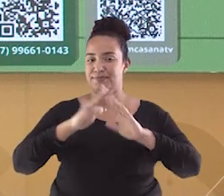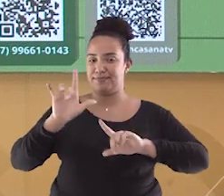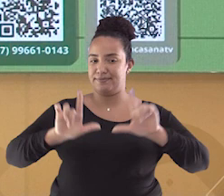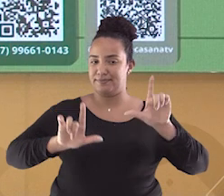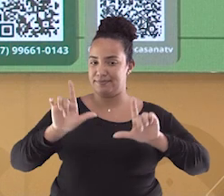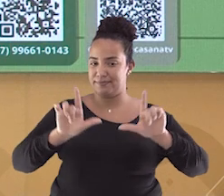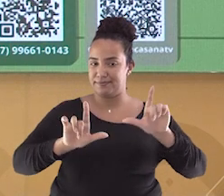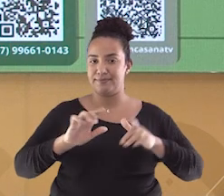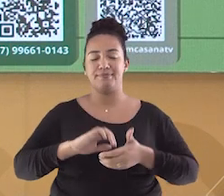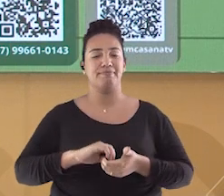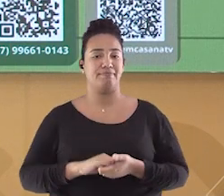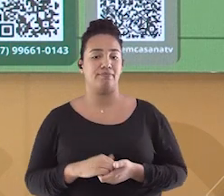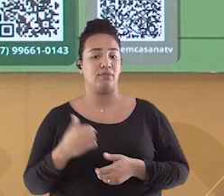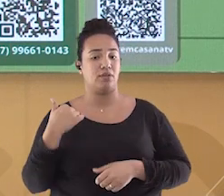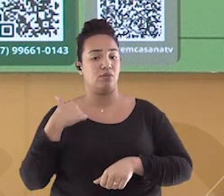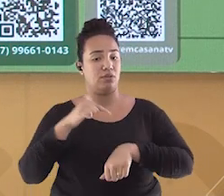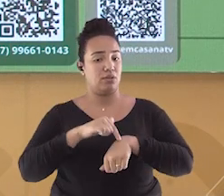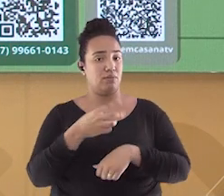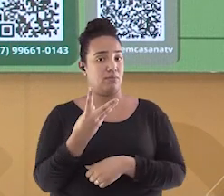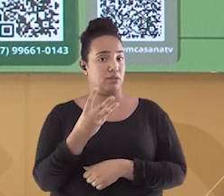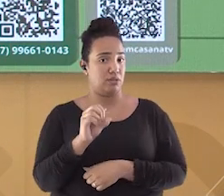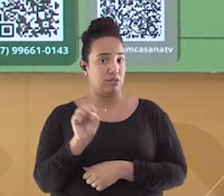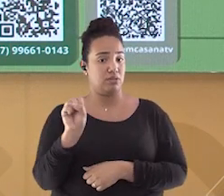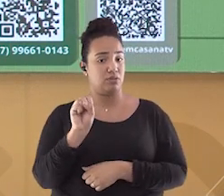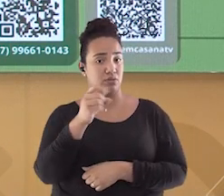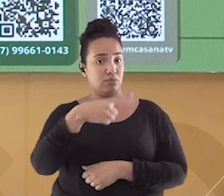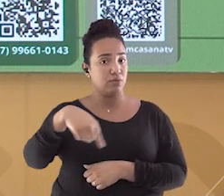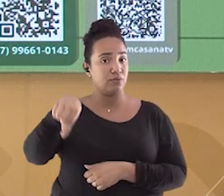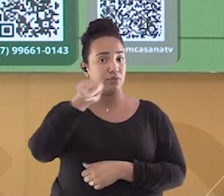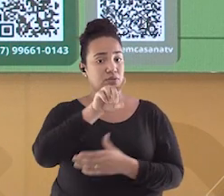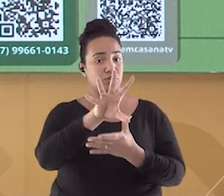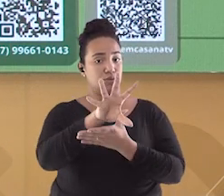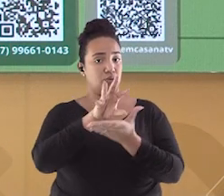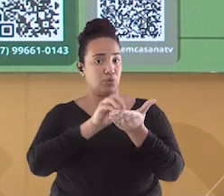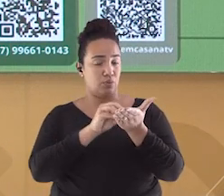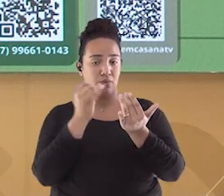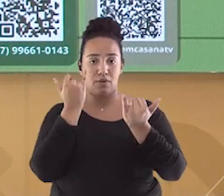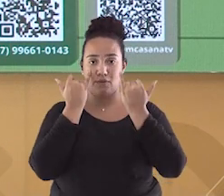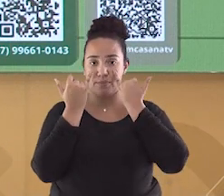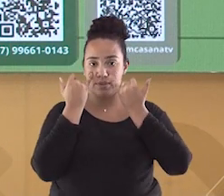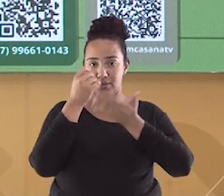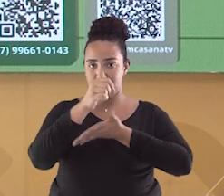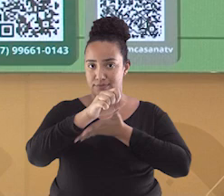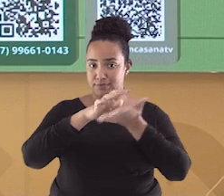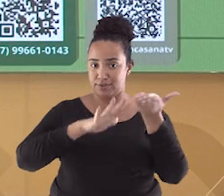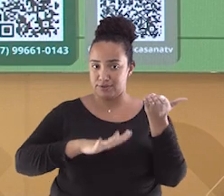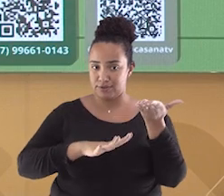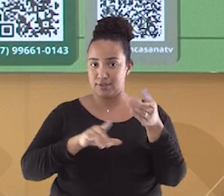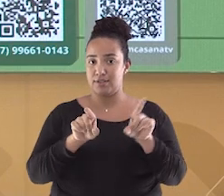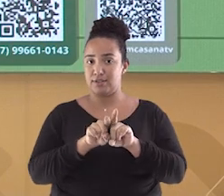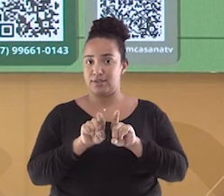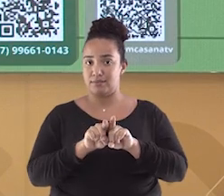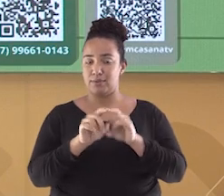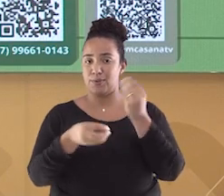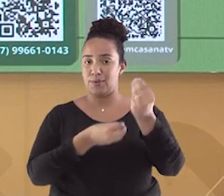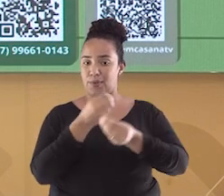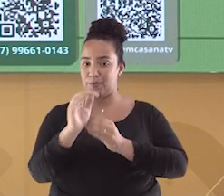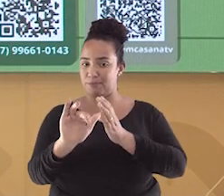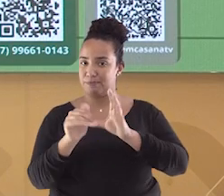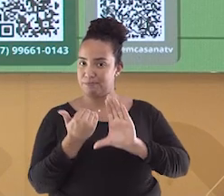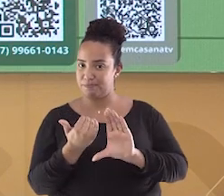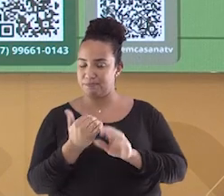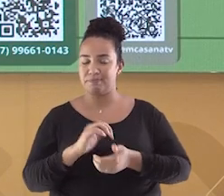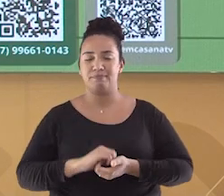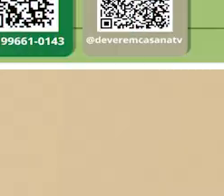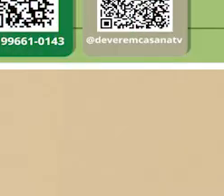o @Dever em Casa na TV. Eu vou dar 30 segundos para você anotar os comandos da atividade e as